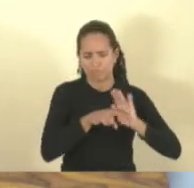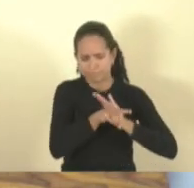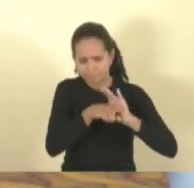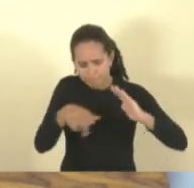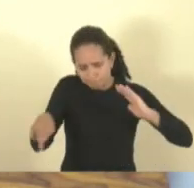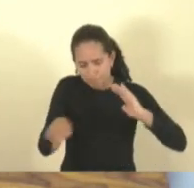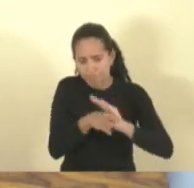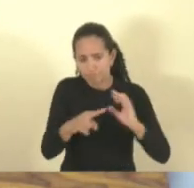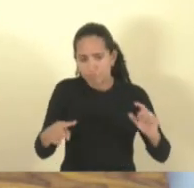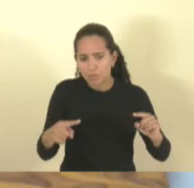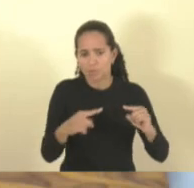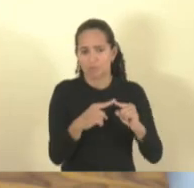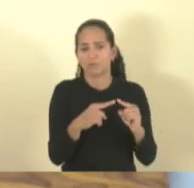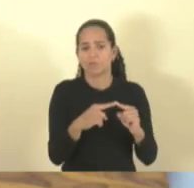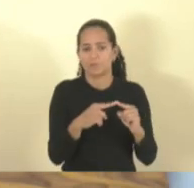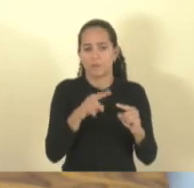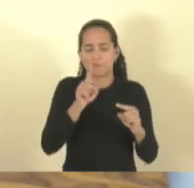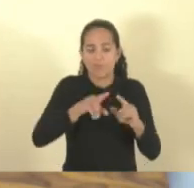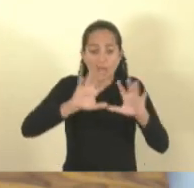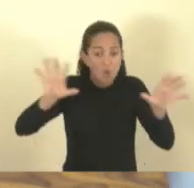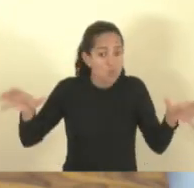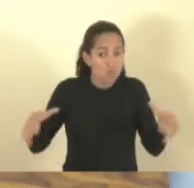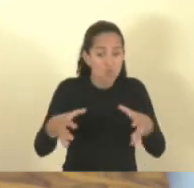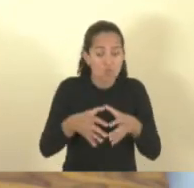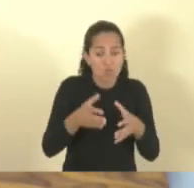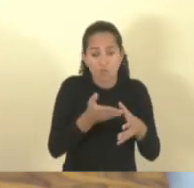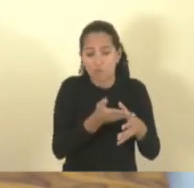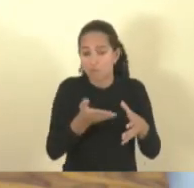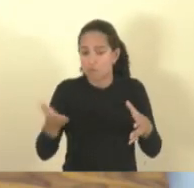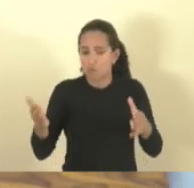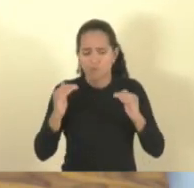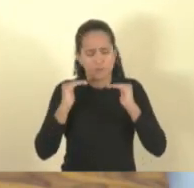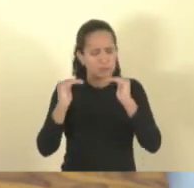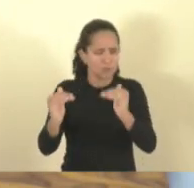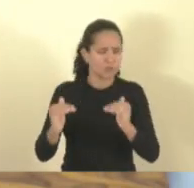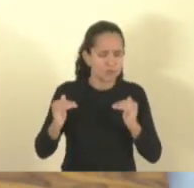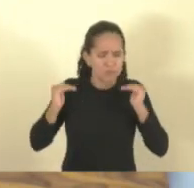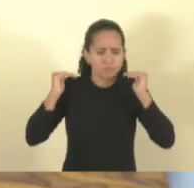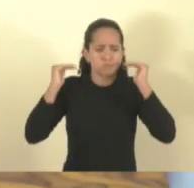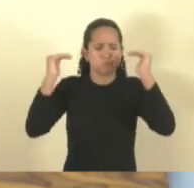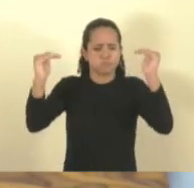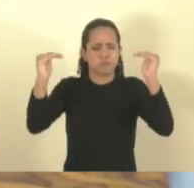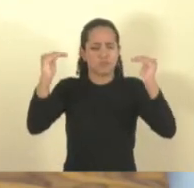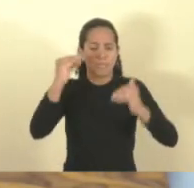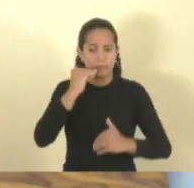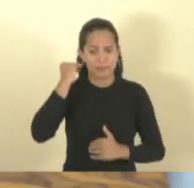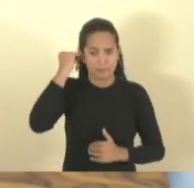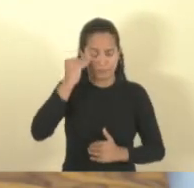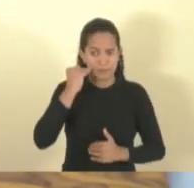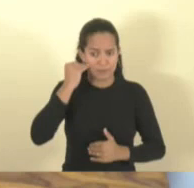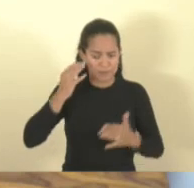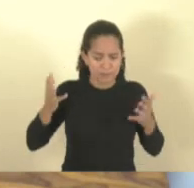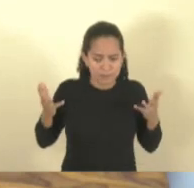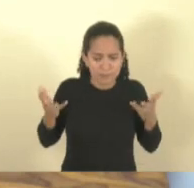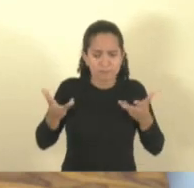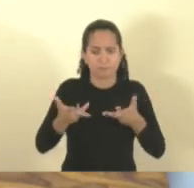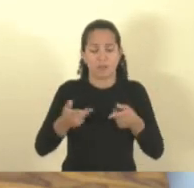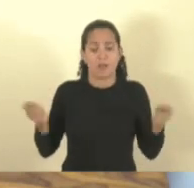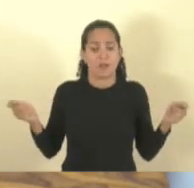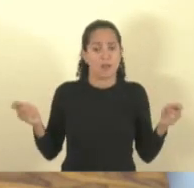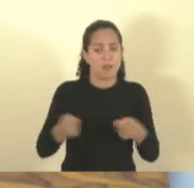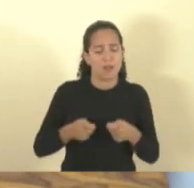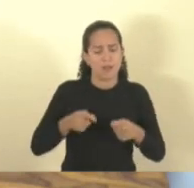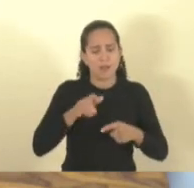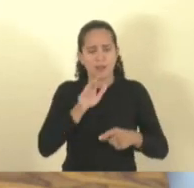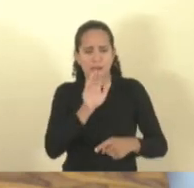especialização, ou seja, uma categoria de nível superior, preparadíssima para gestão, com capacidade de